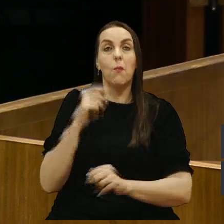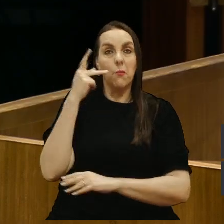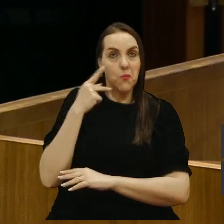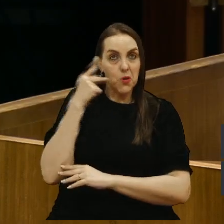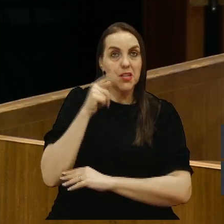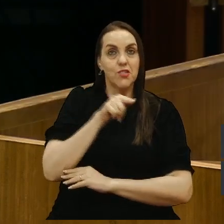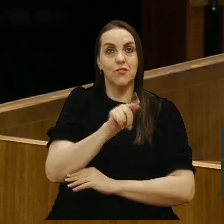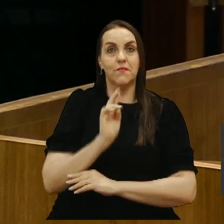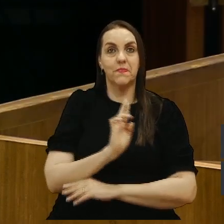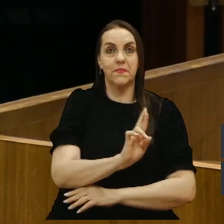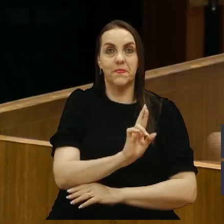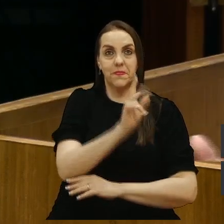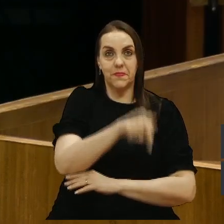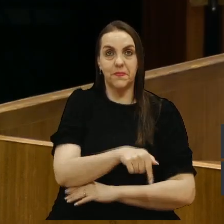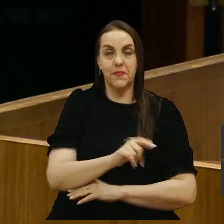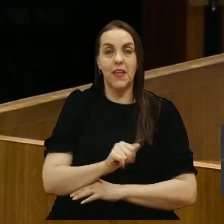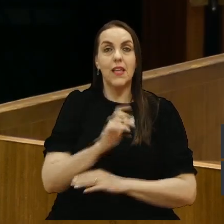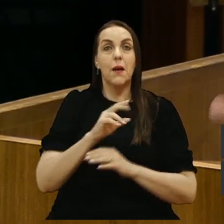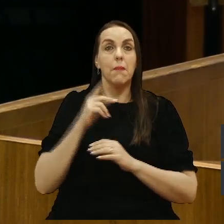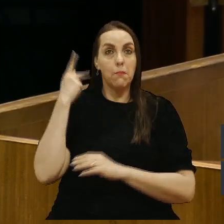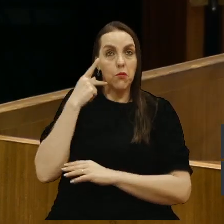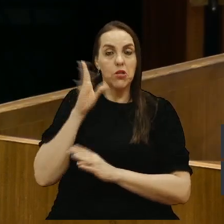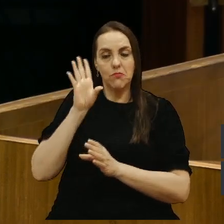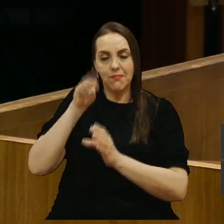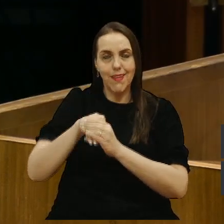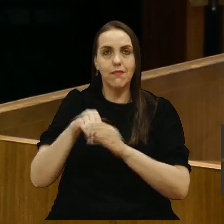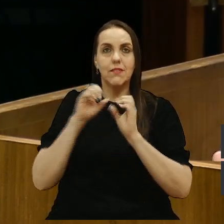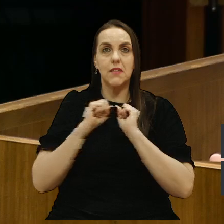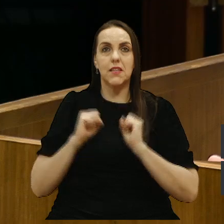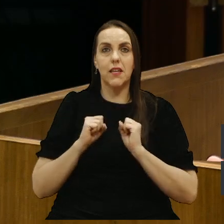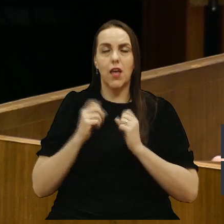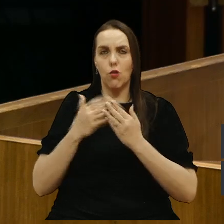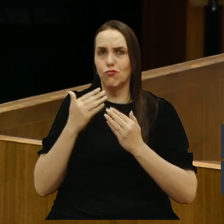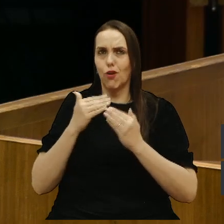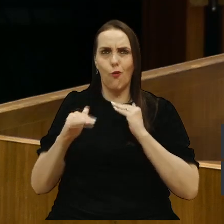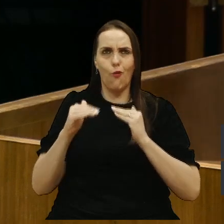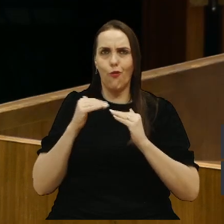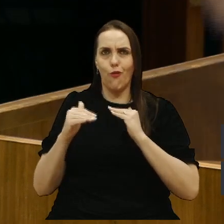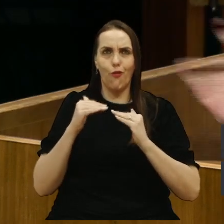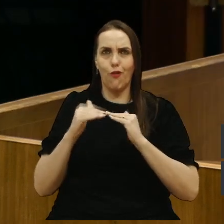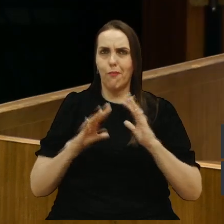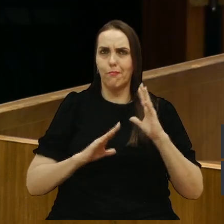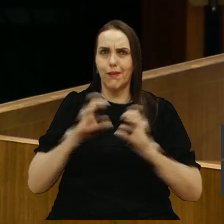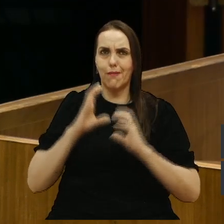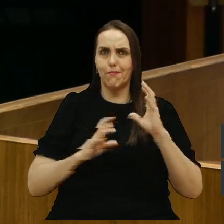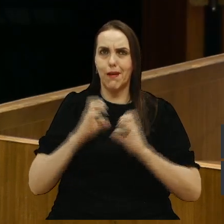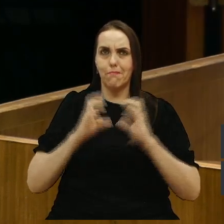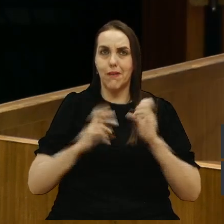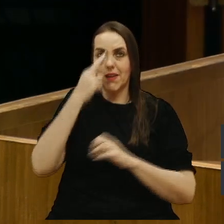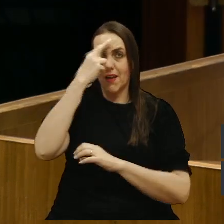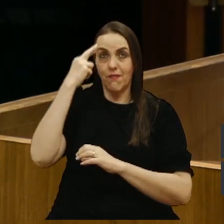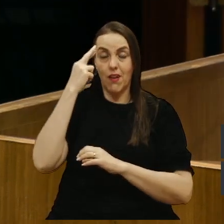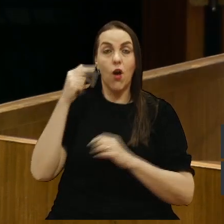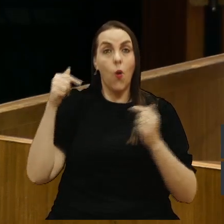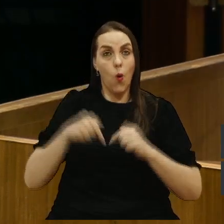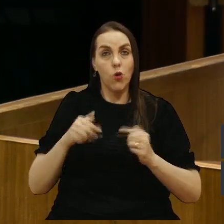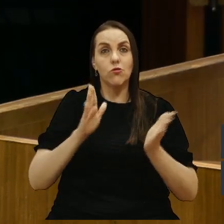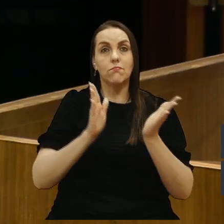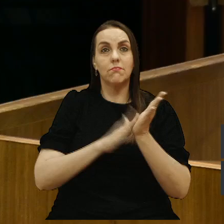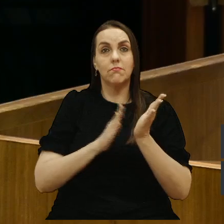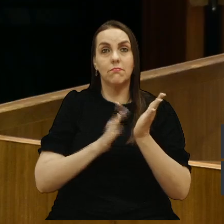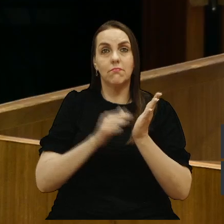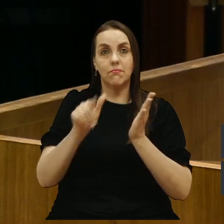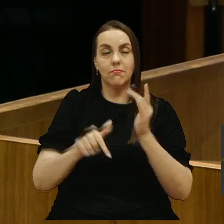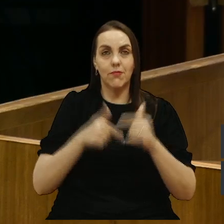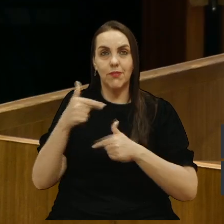nas secretarias, eu que já divergi tanto e briguei e questionei com o Rafael Bueno anos anteriores, hoje venho aqui elogiar, né, o ótimo